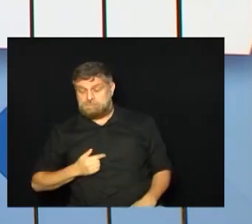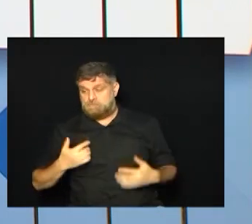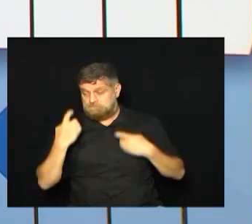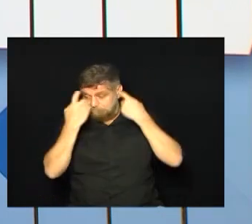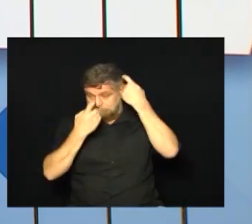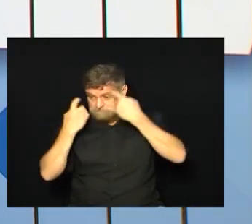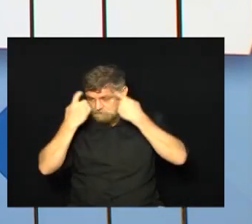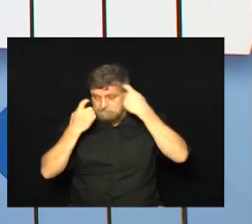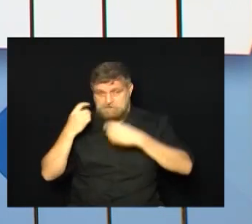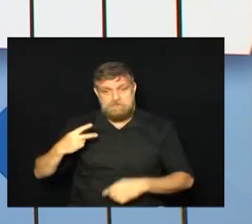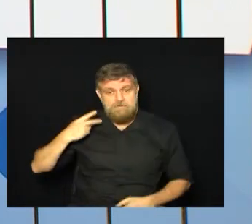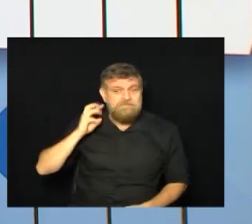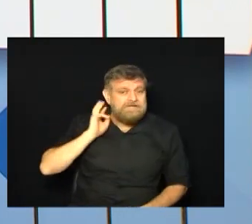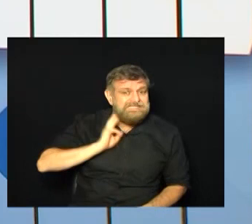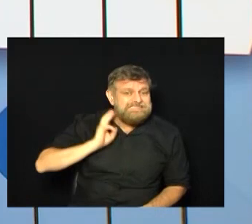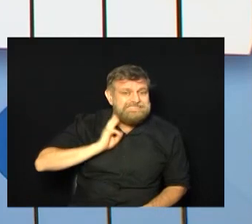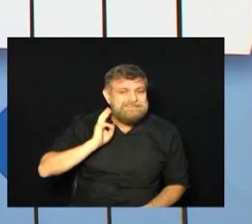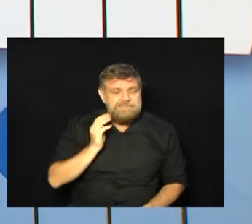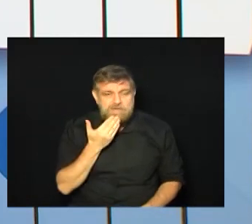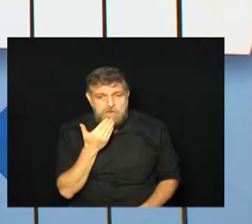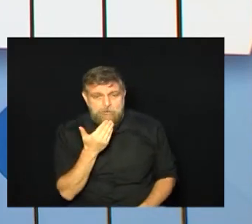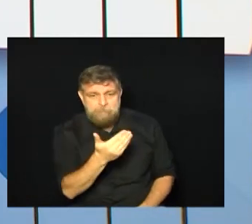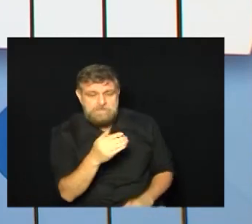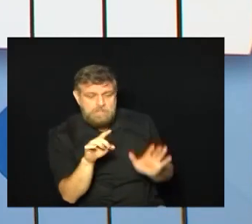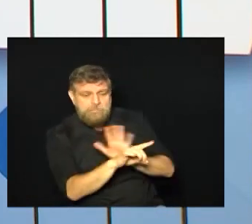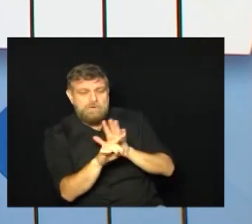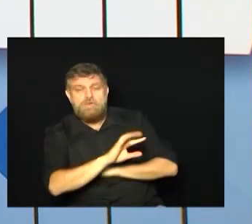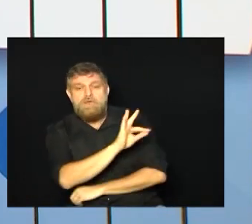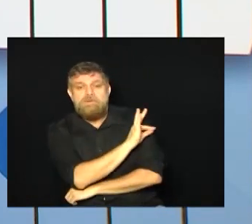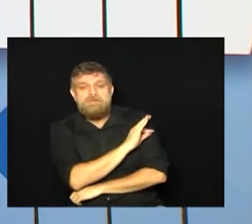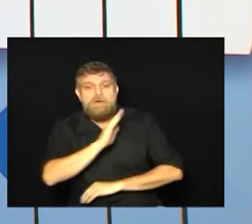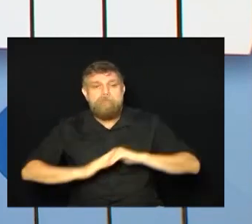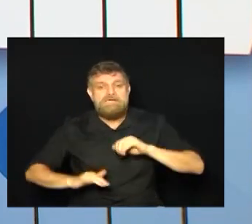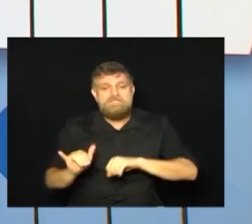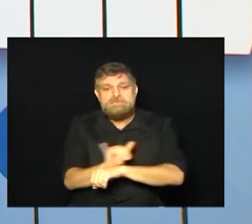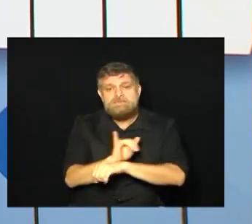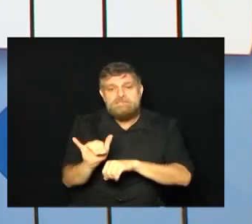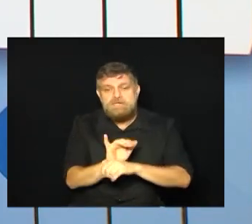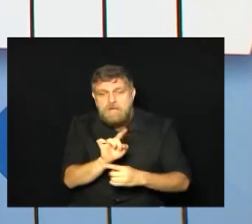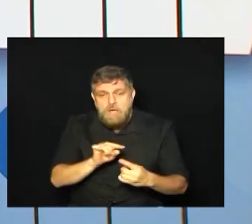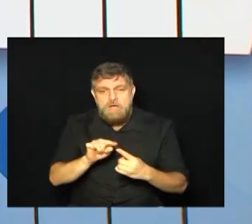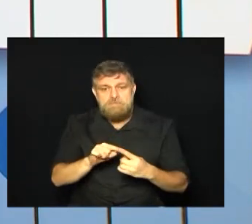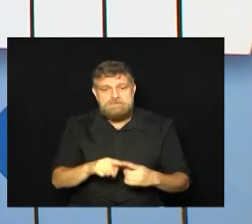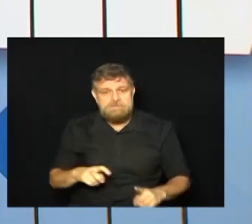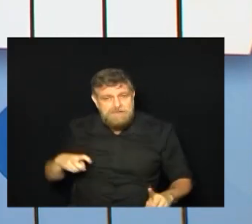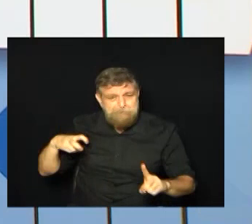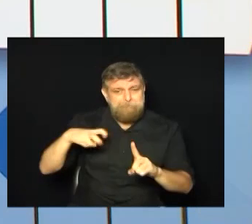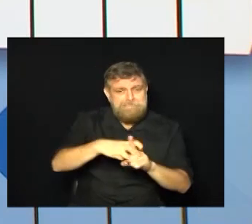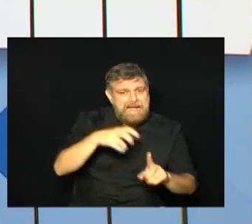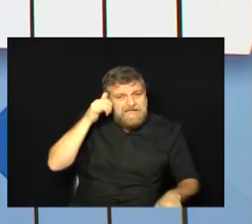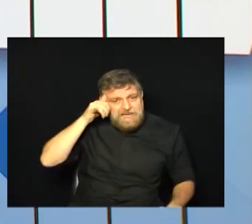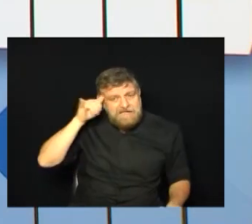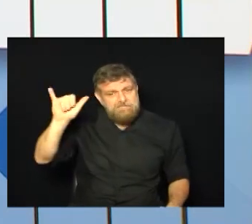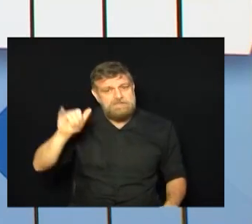com essa situação, o vereador solicitou à Prefeitura providências para evitar novos